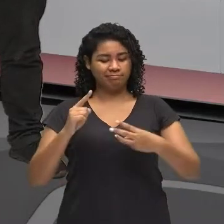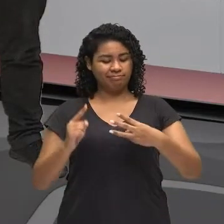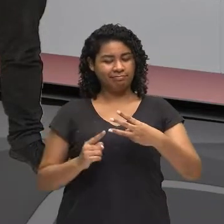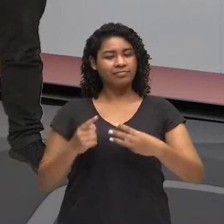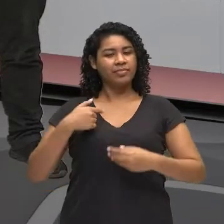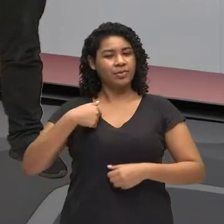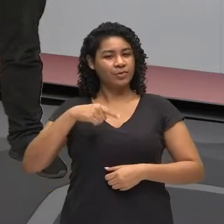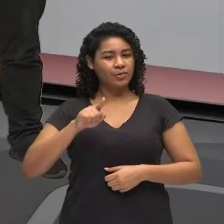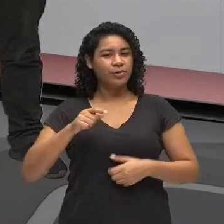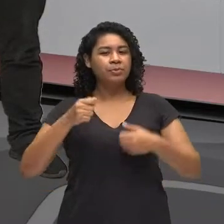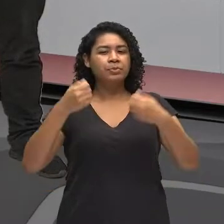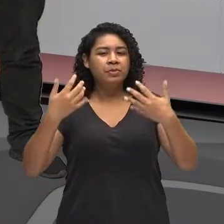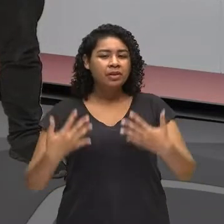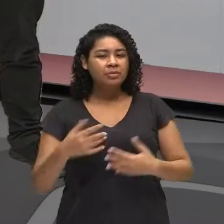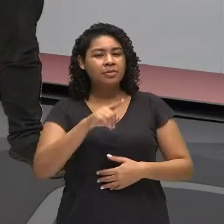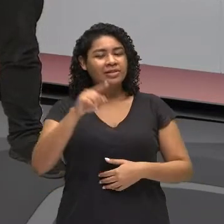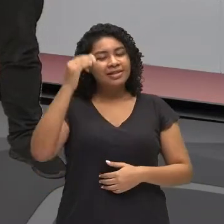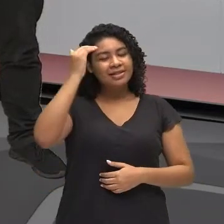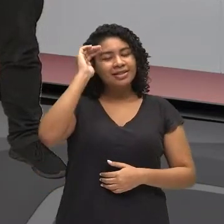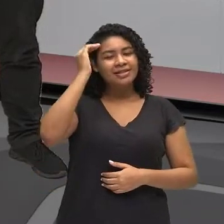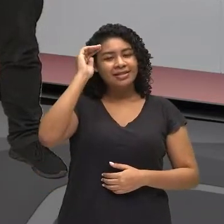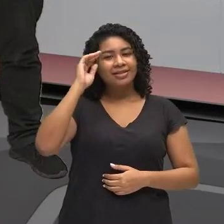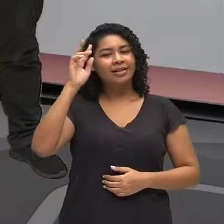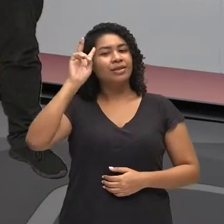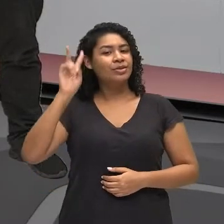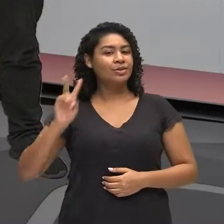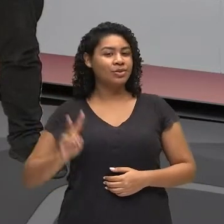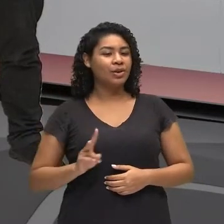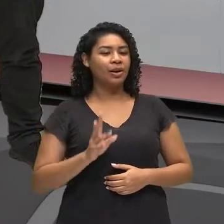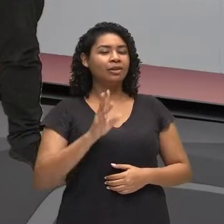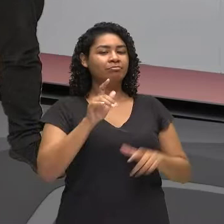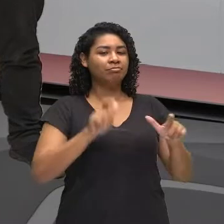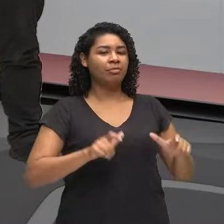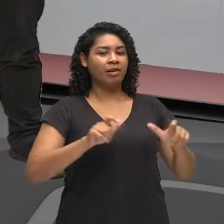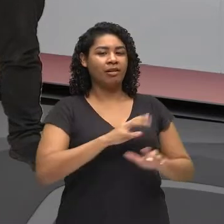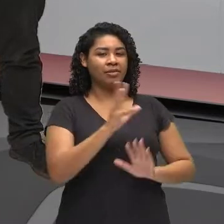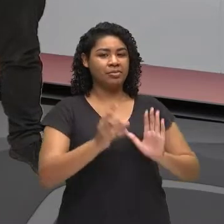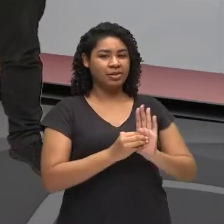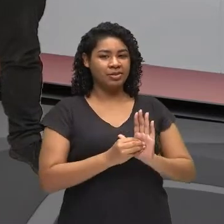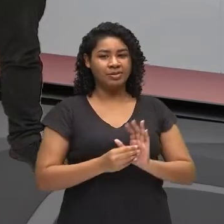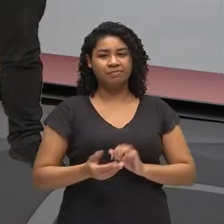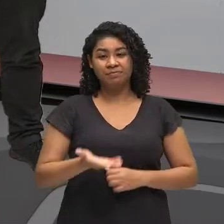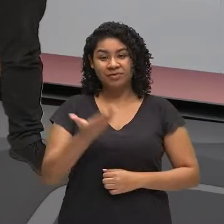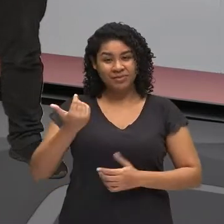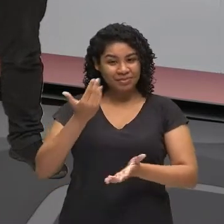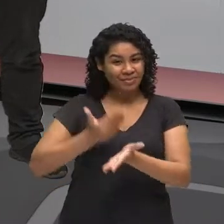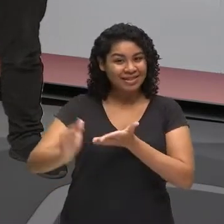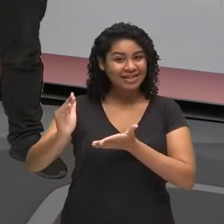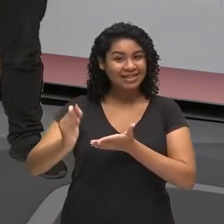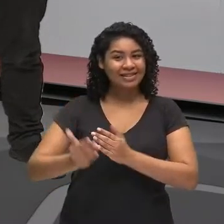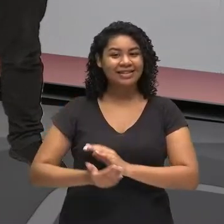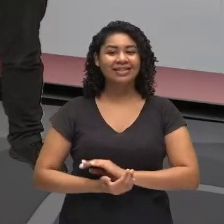mais a história da nossa Amazônia. Então, vamos iniciar a nossa aula de hoje.